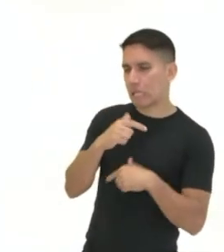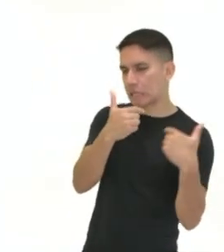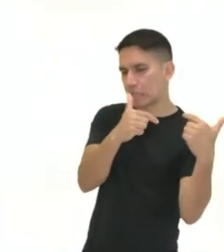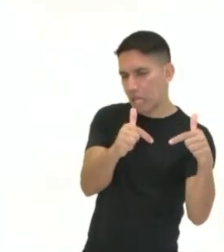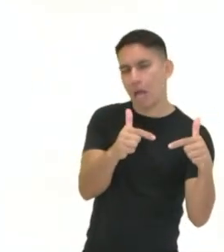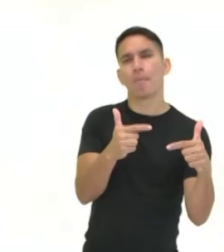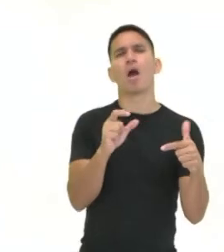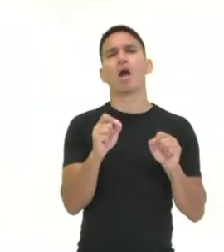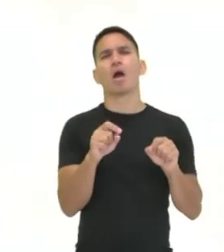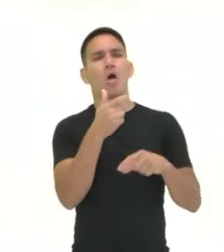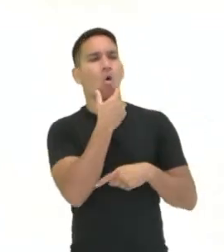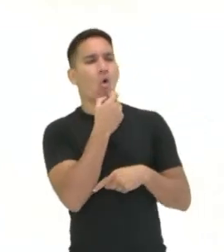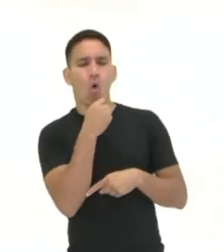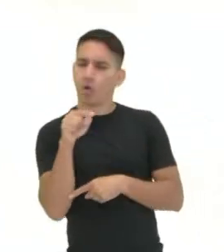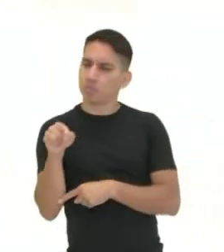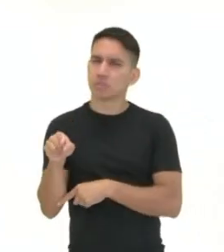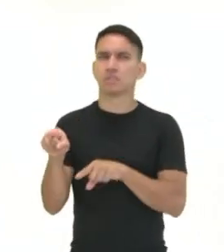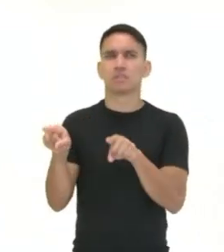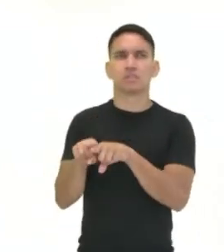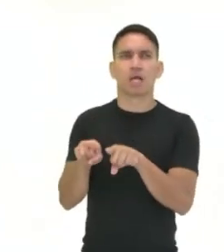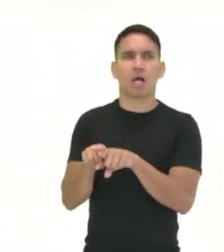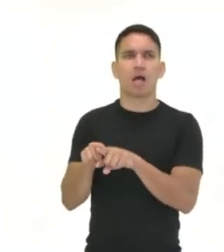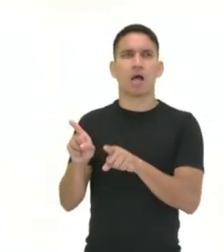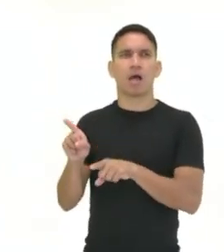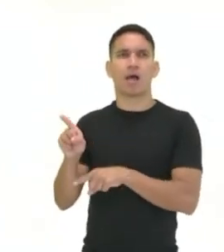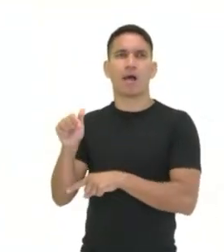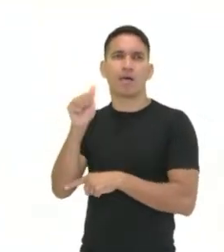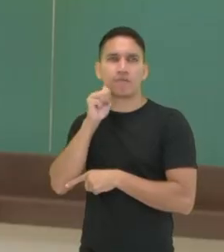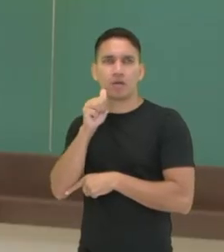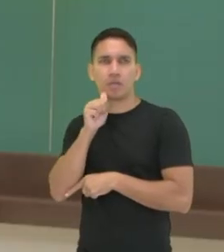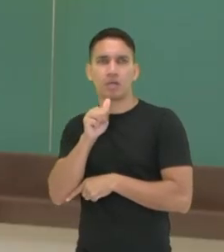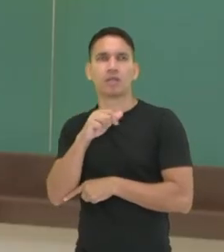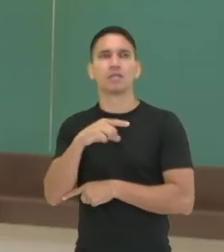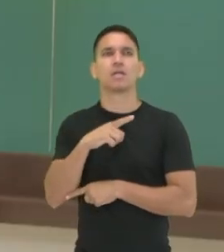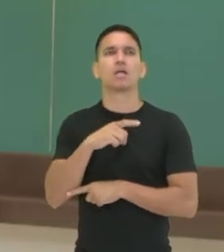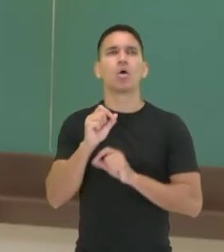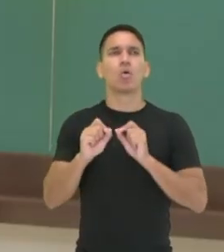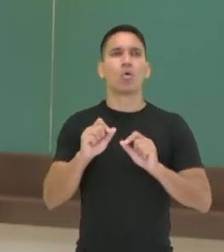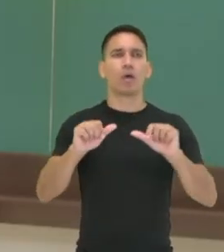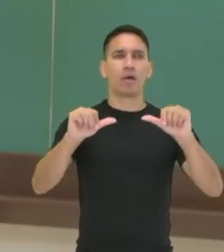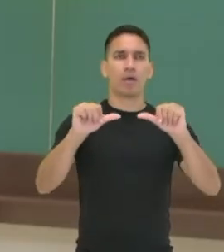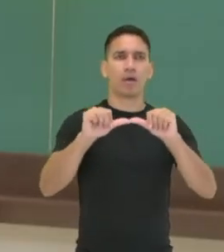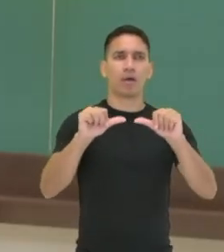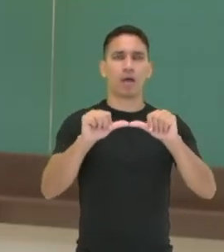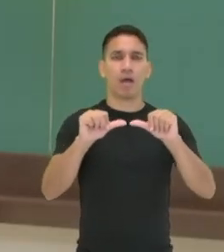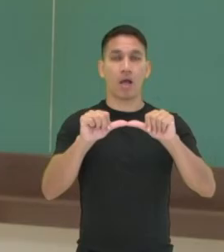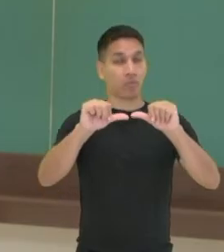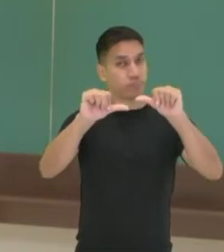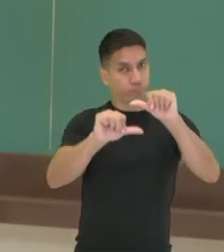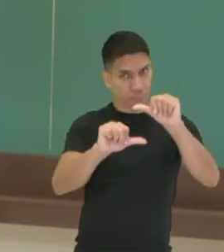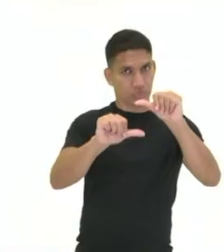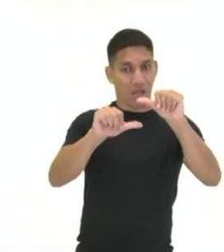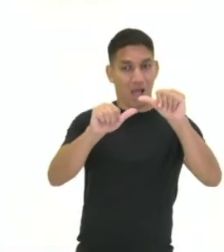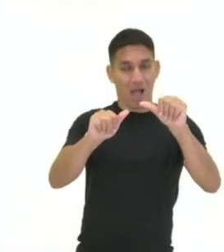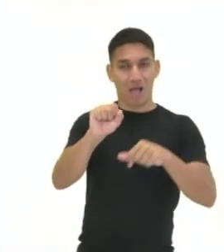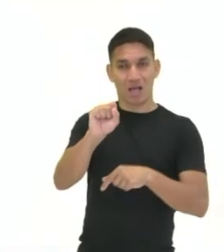que é assimetria? É desigualdade, tá? Não tem o mesmo tamanho, não tem a mesma